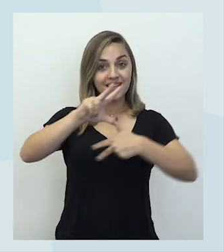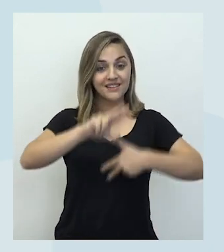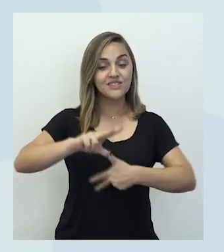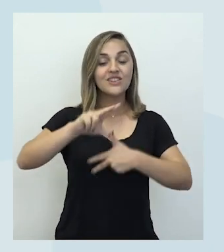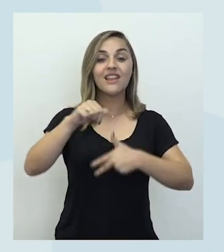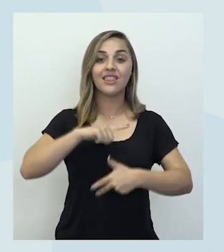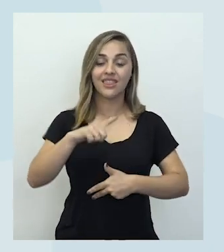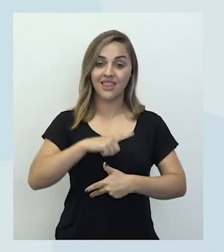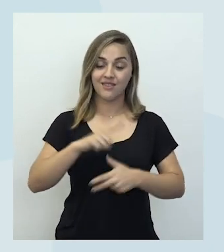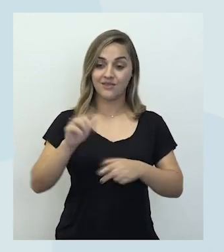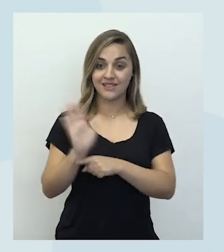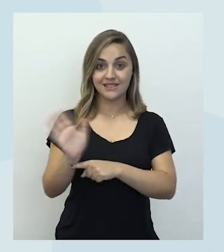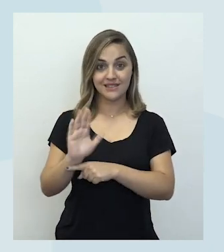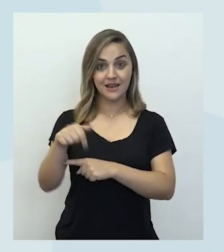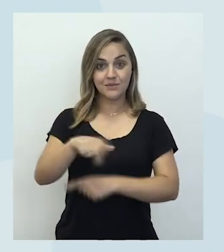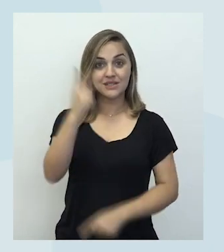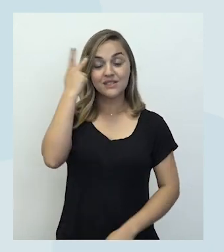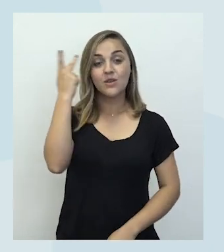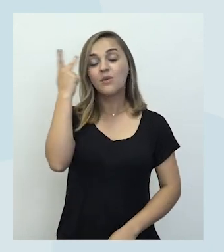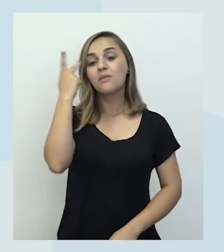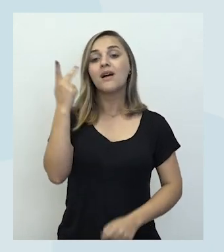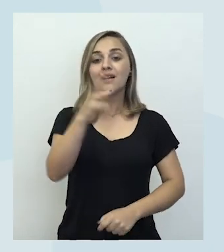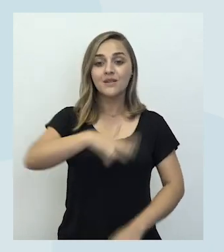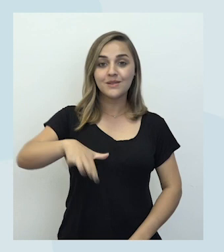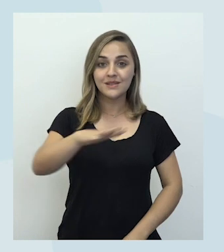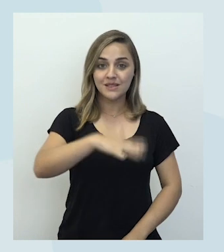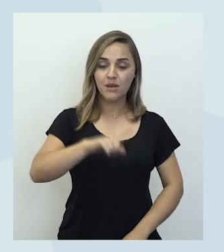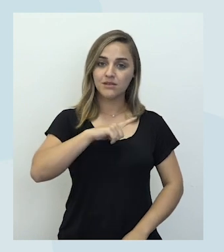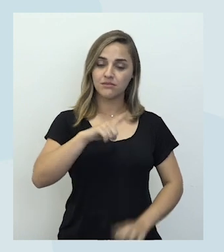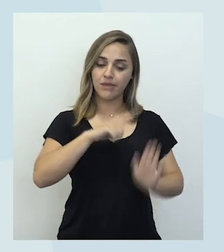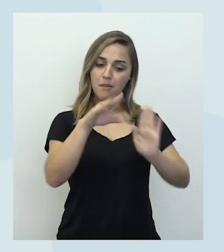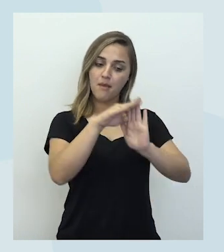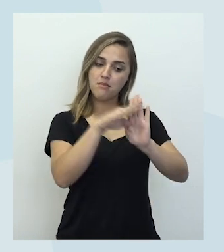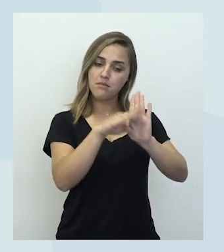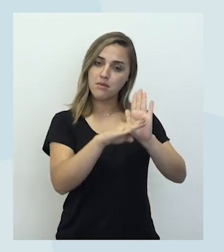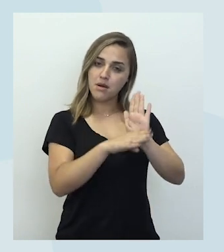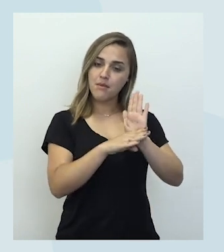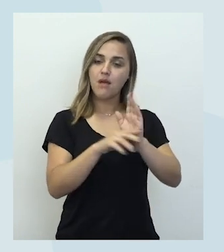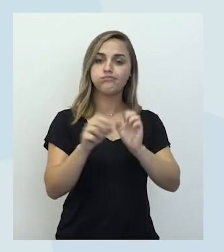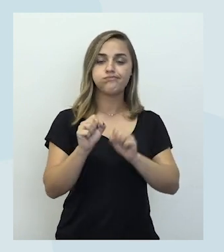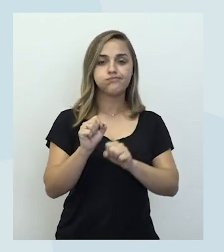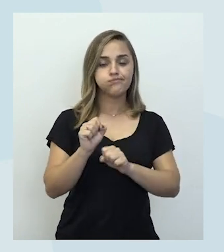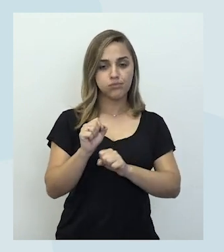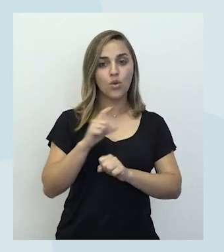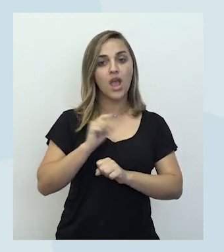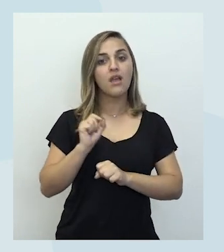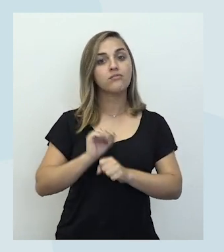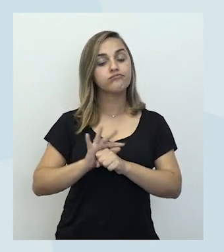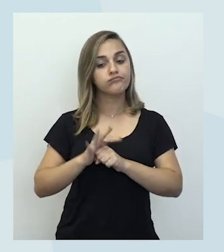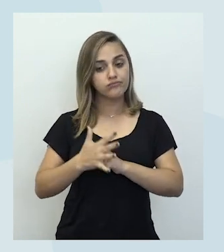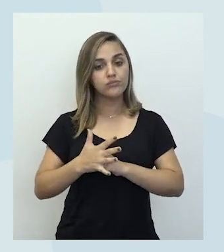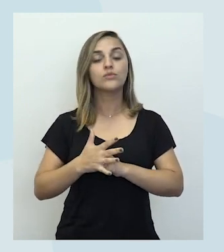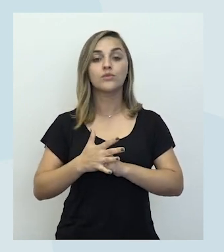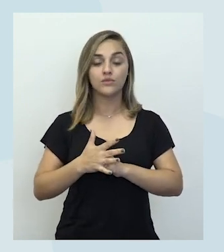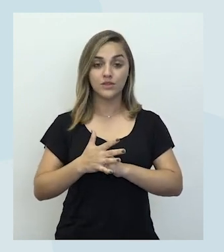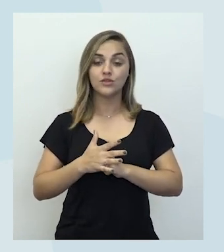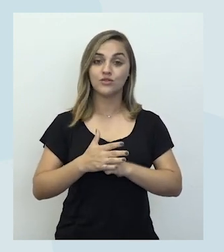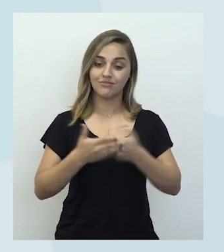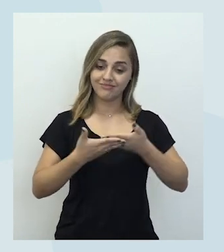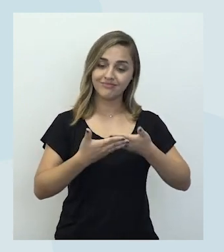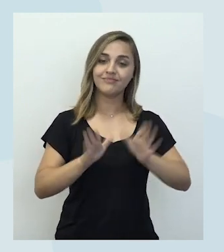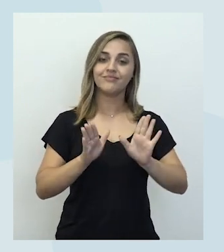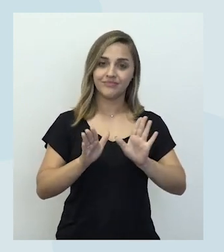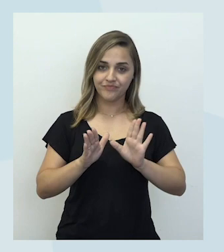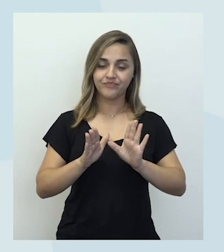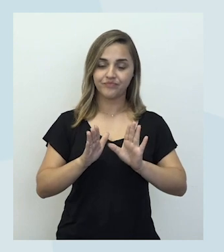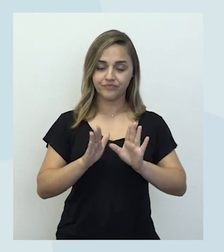drive-in, né? Espaço seguirá protocolos da Covid-19 para a retomada das atividades. Então, a gente vai ler